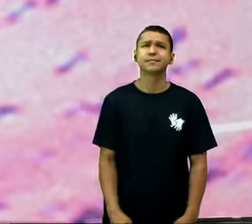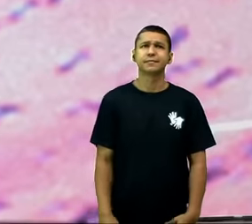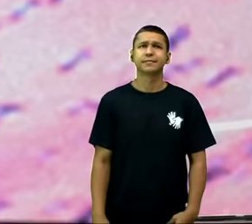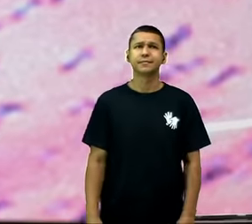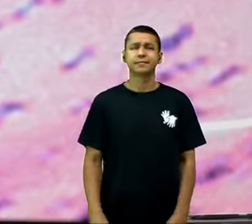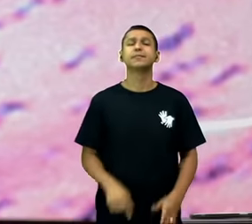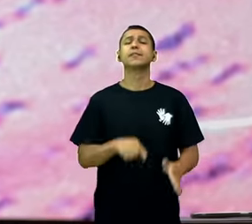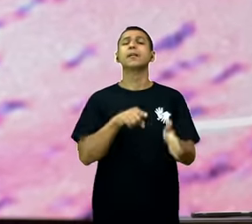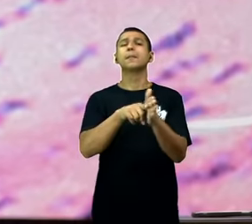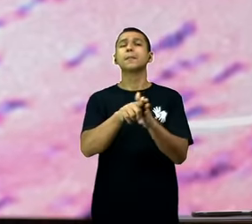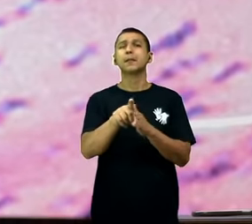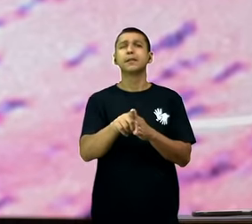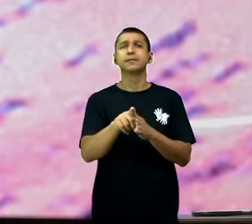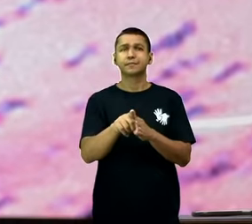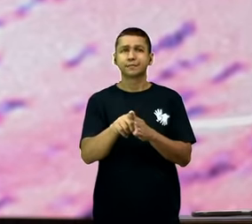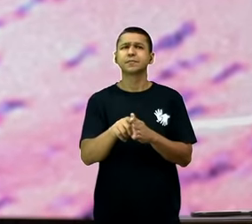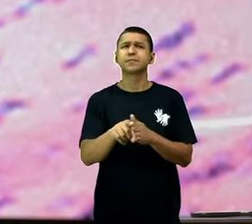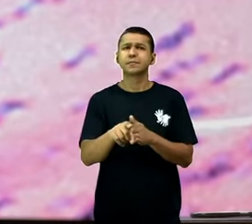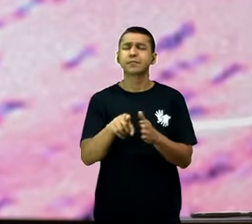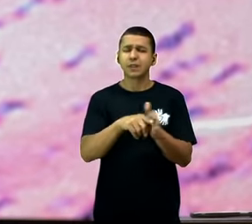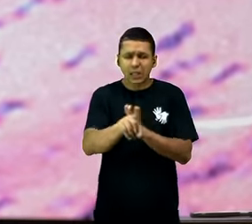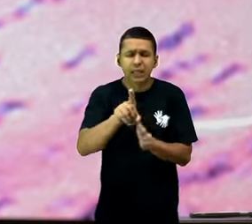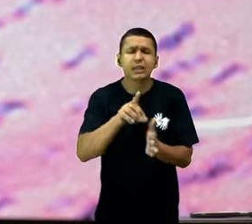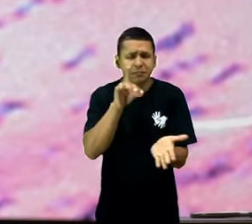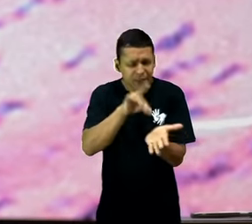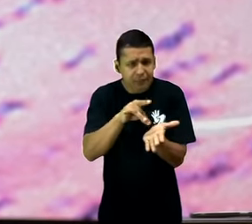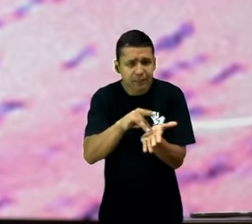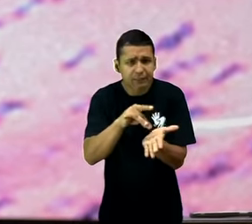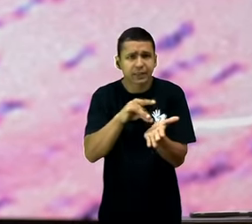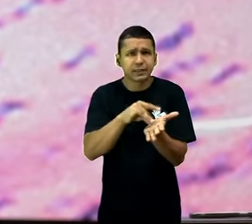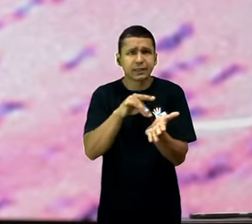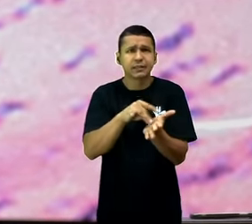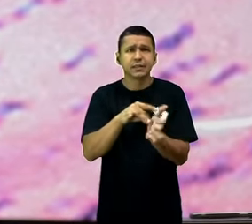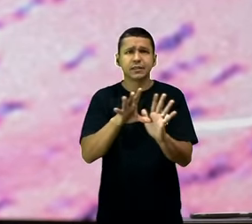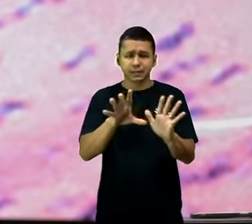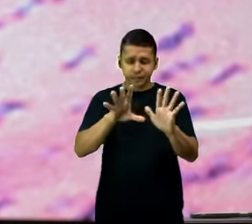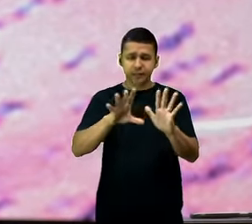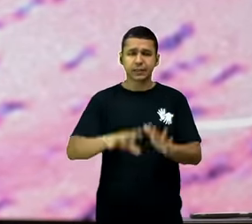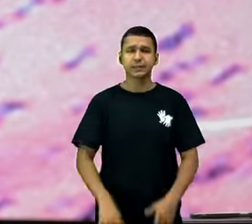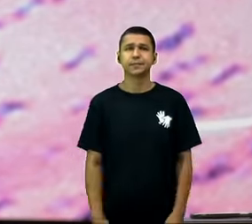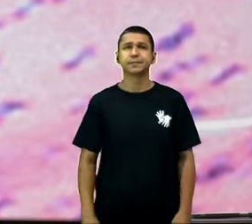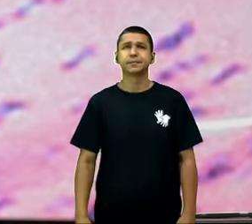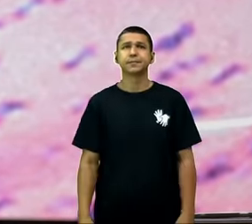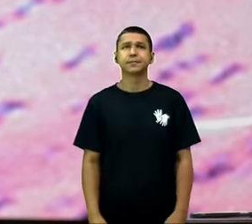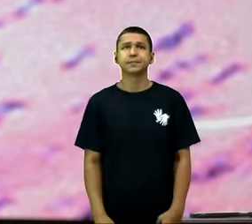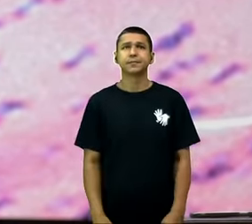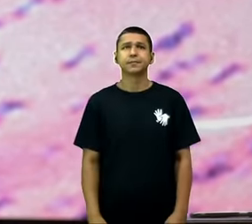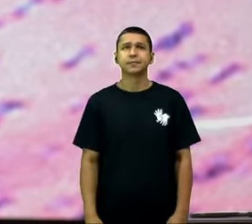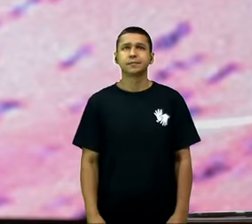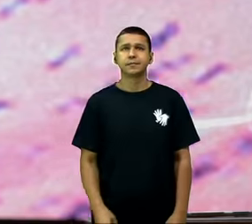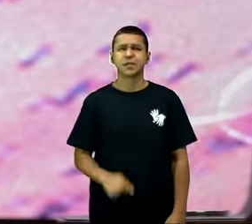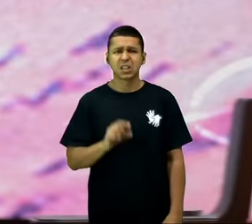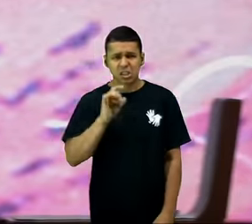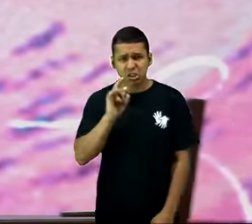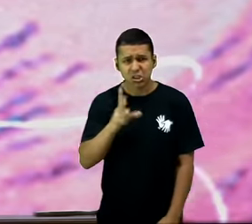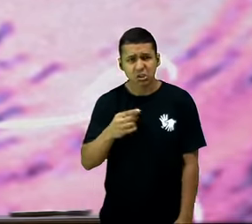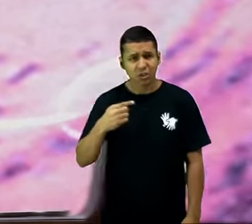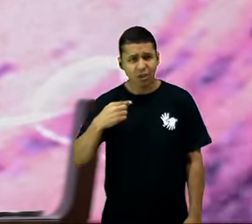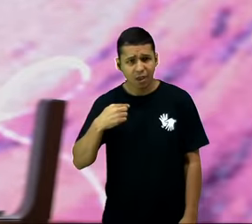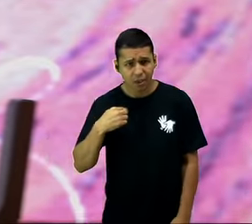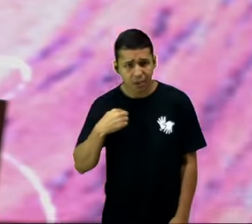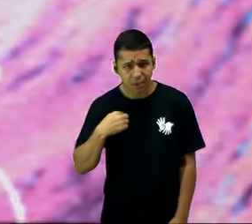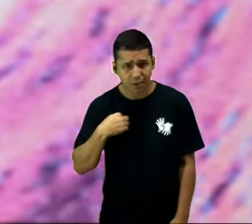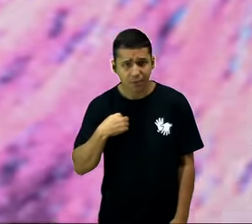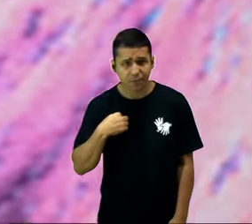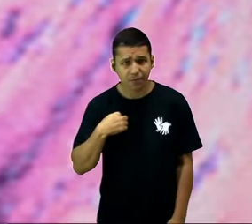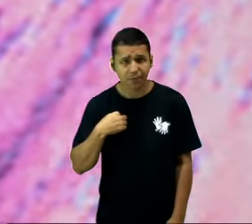Deixa eu fazer uma pergunta. De verdade, seja honesto, irmão. Aqui é um ambiente seguro para nós. Só eu já passei por isso ou teve mais alguém?